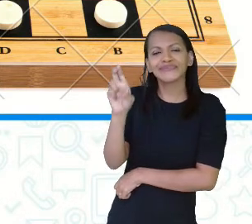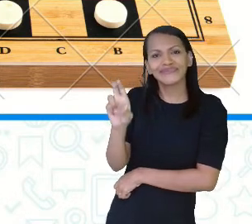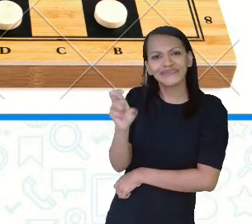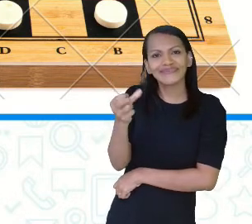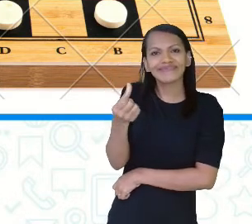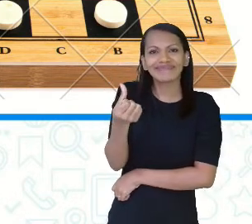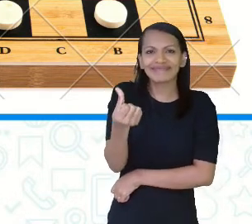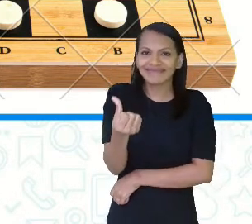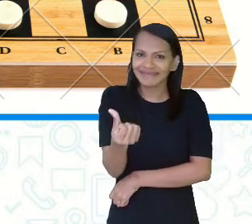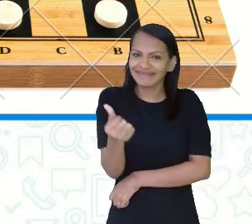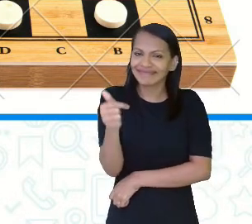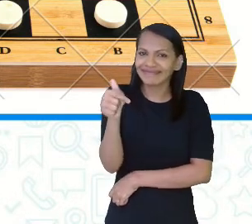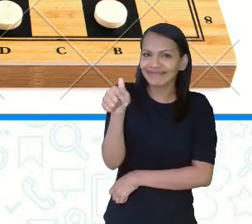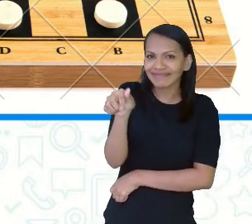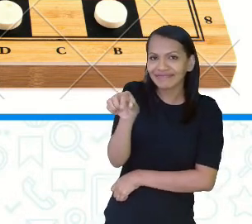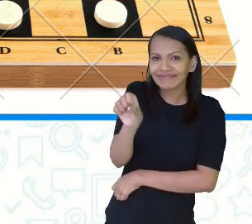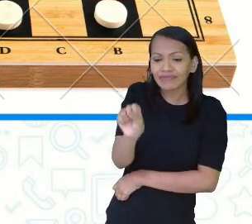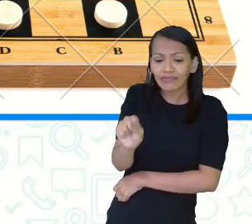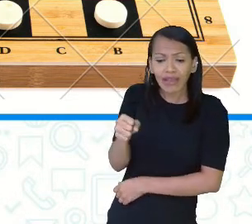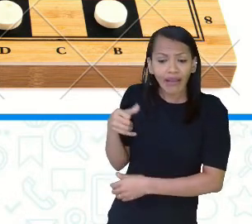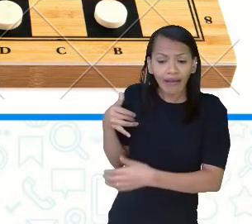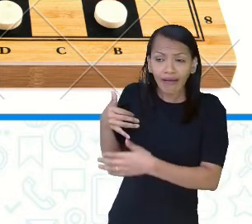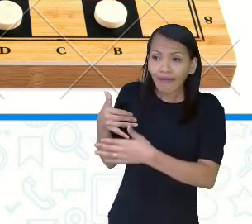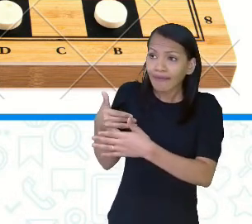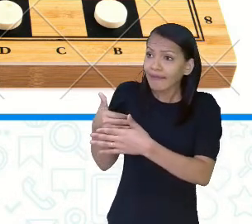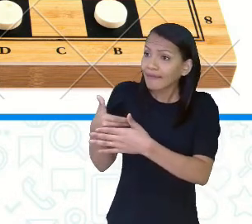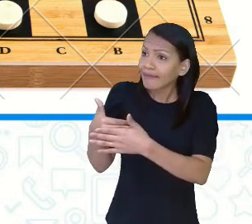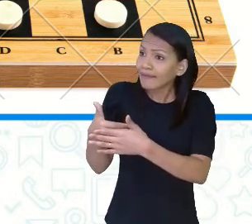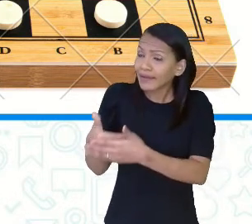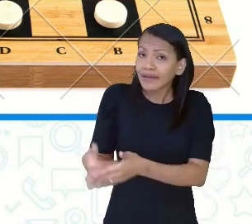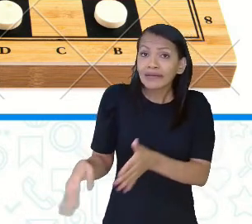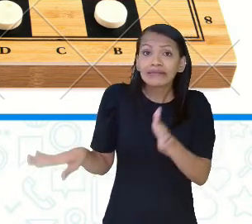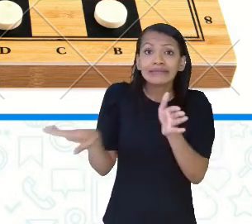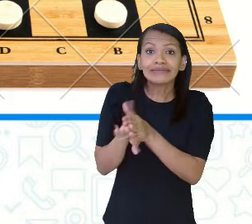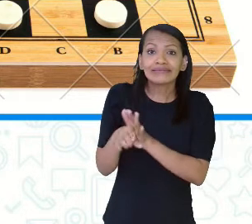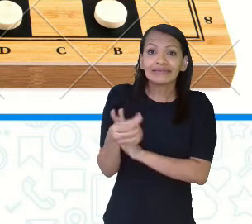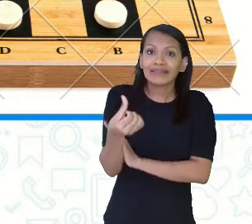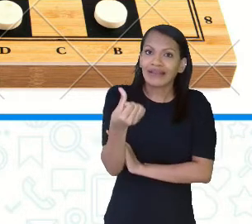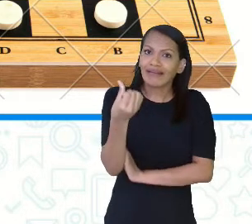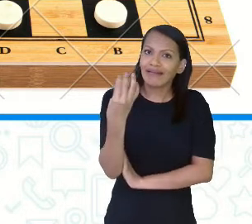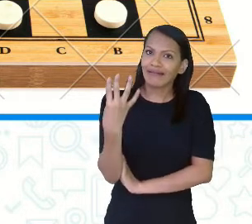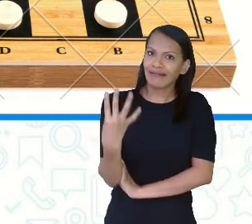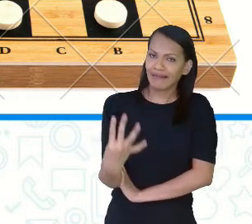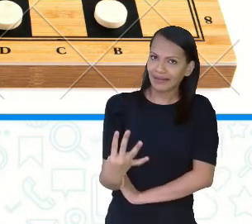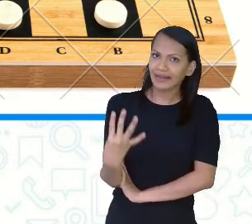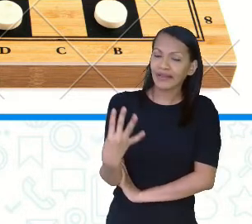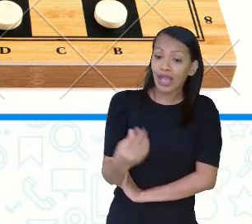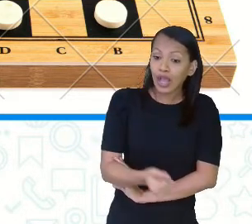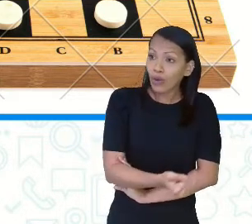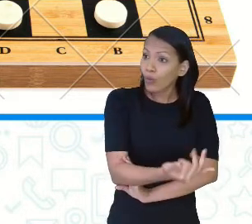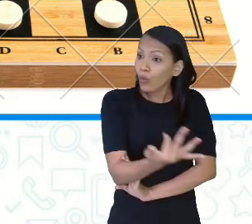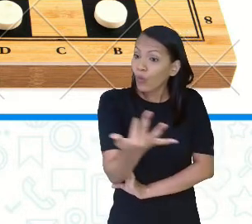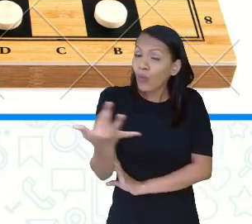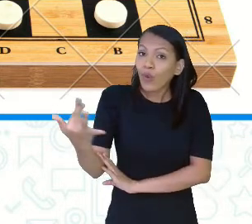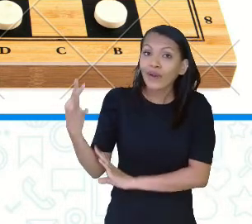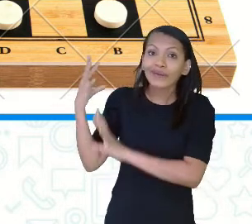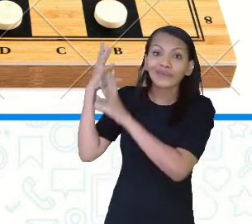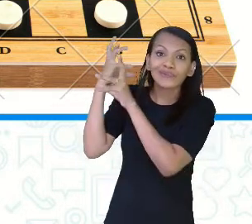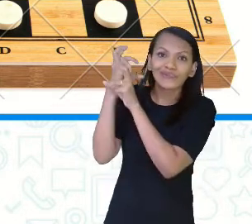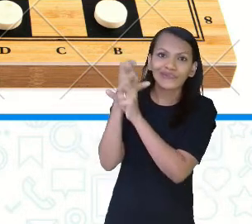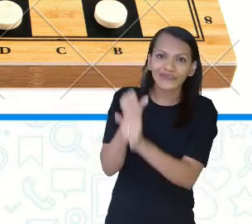5, 6, 7, até chegar ao número 64, que é a quantidade total